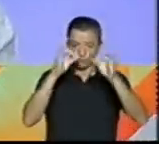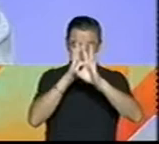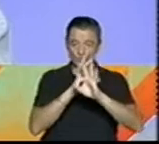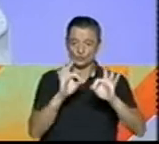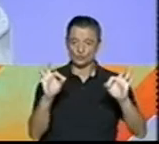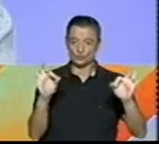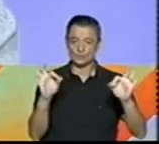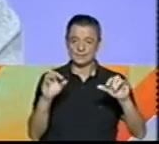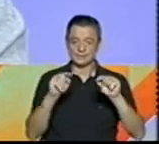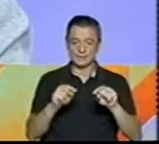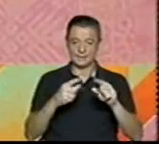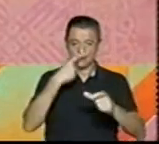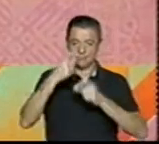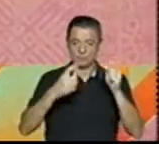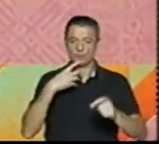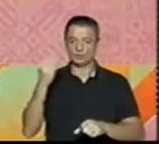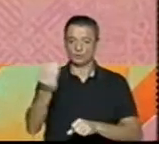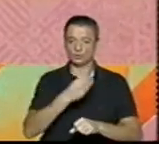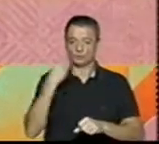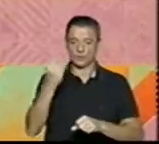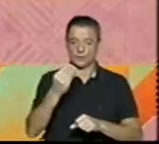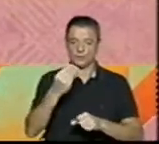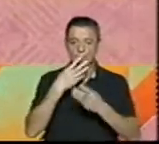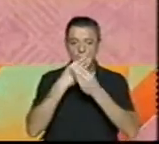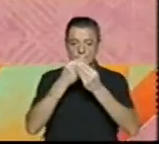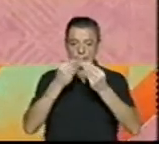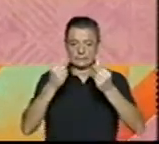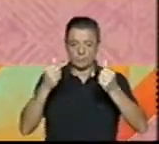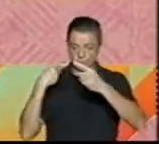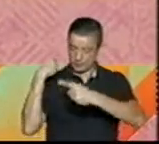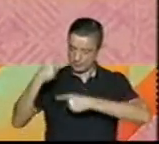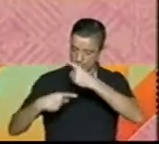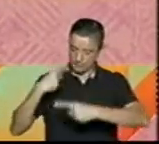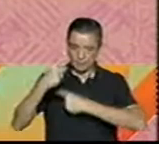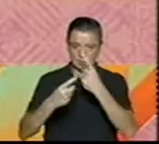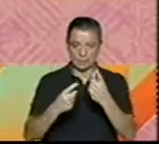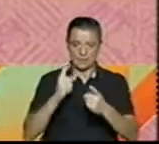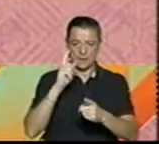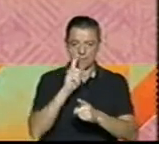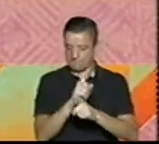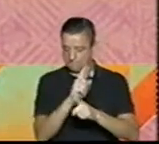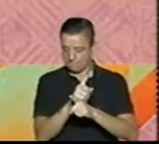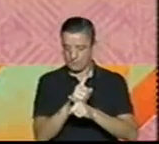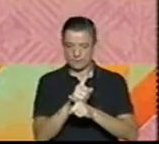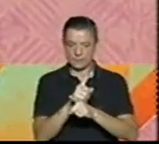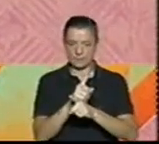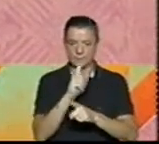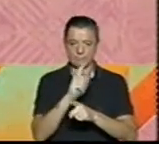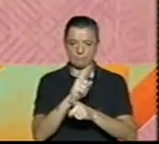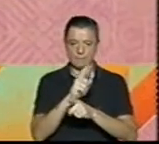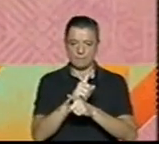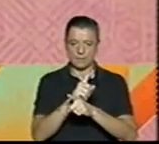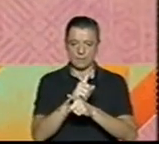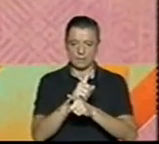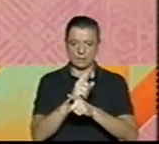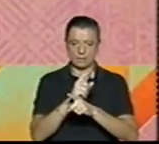É bom, eu gosto quando pessoas jovens gostam de sabores tradicionais, que isso é que faz com que depois os sabores tradicionais permaneçam